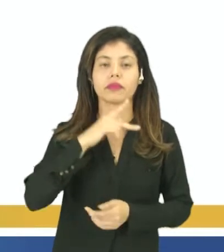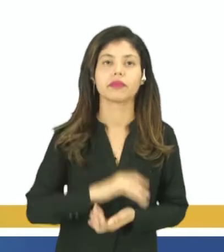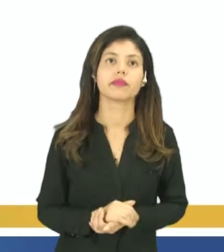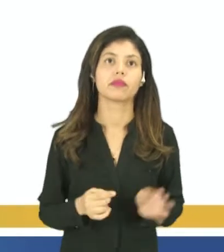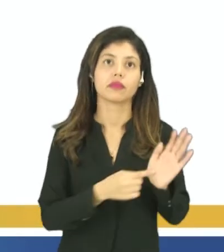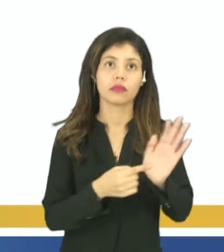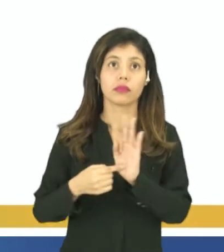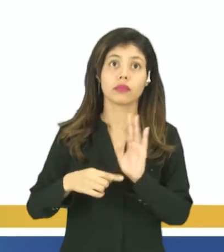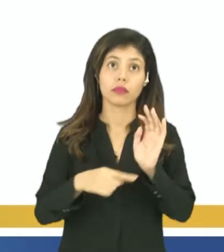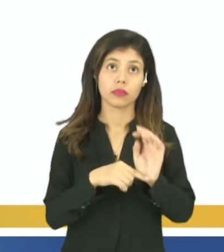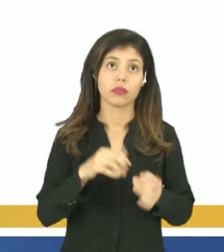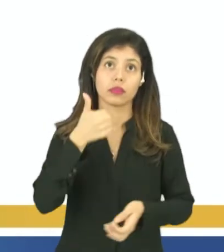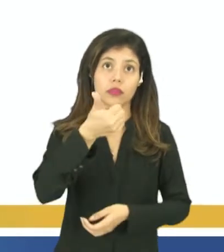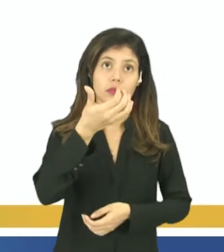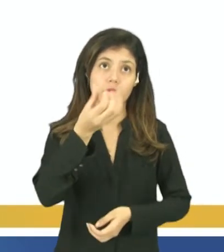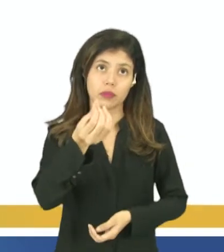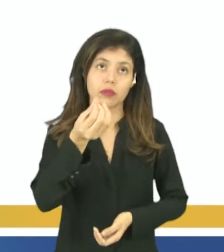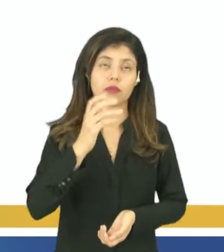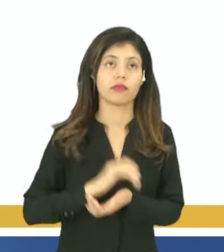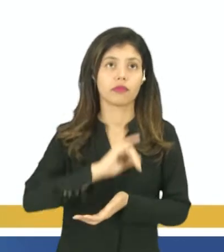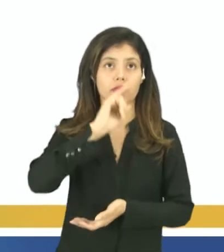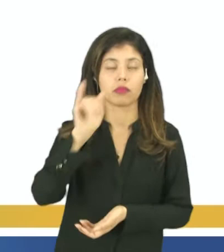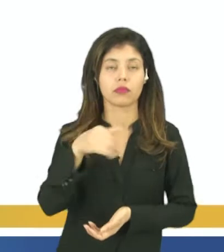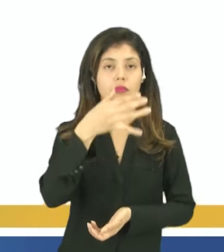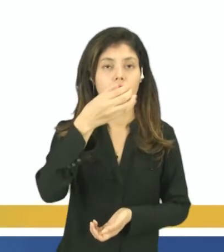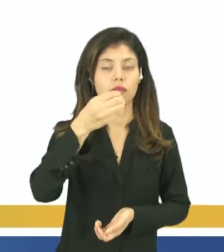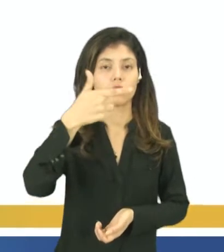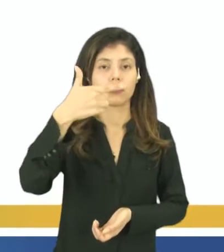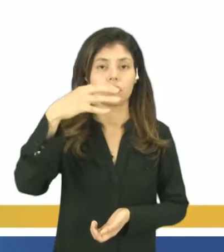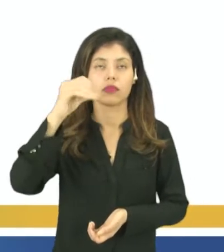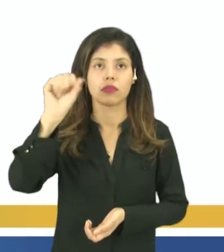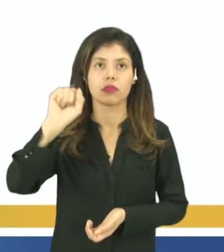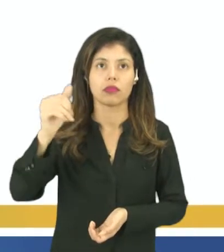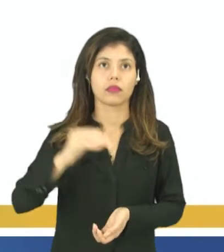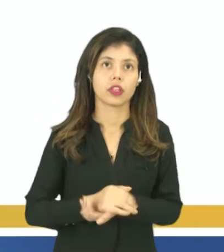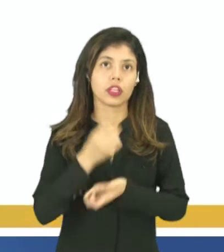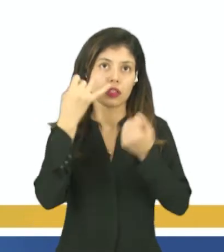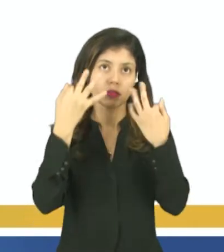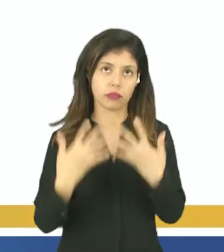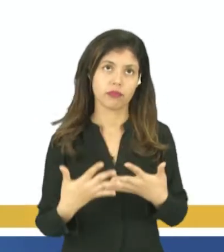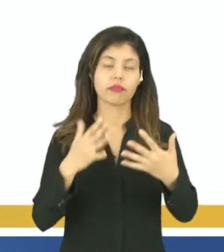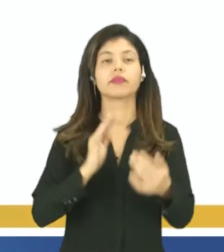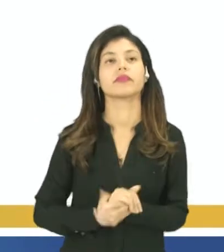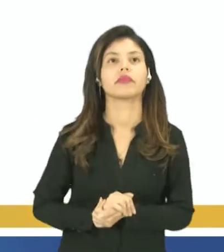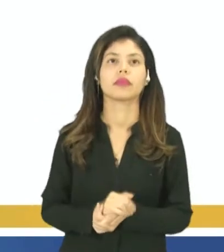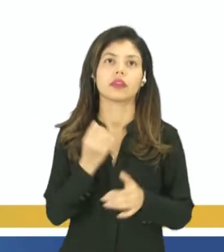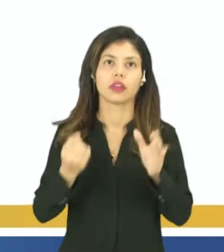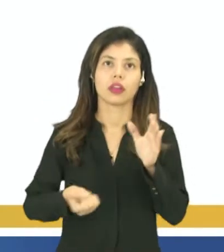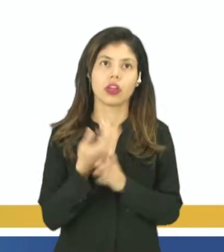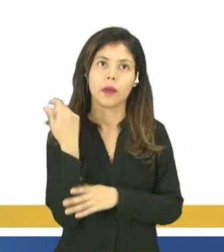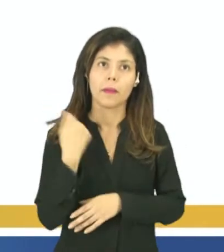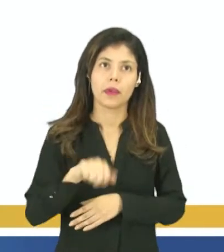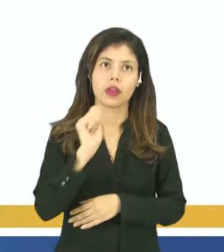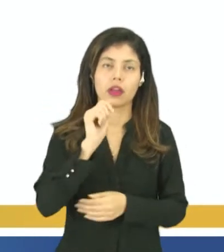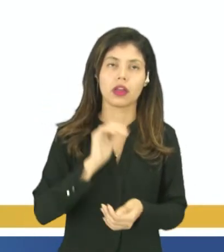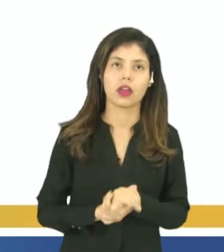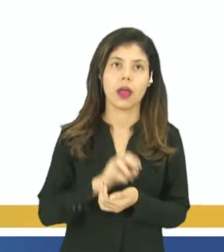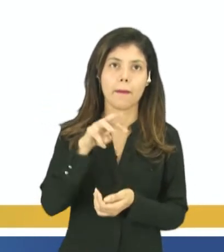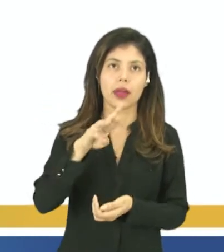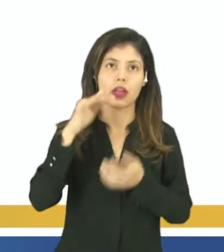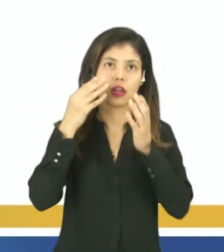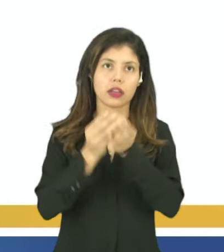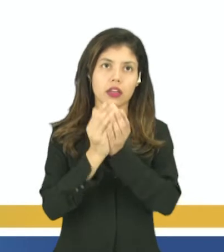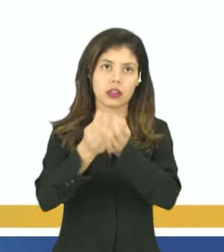no dia 16 de janeiro de 2008. O governo peruano argumentava que a inexistência de uma fronteira marítima